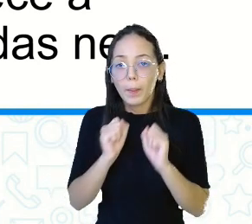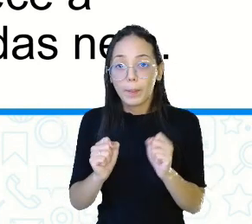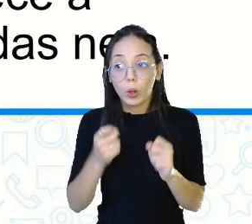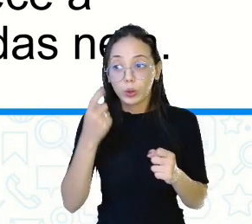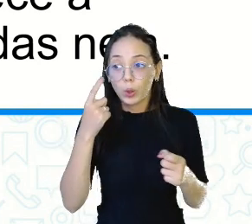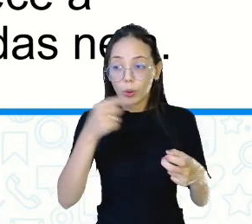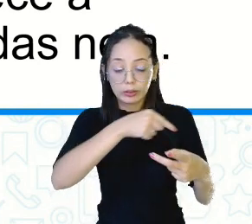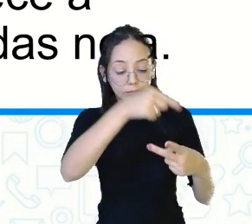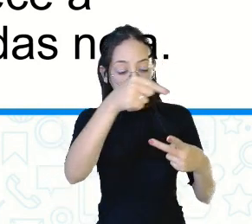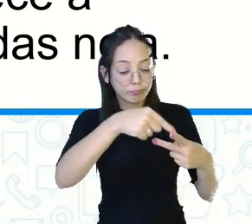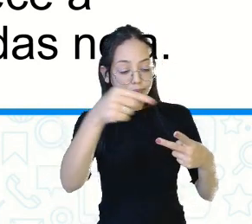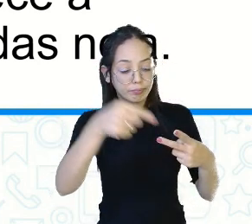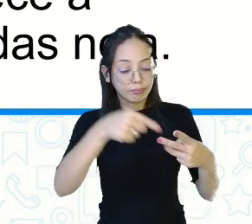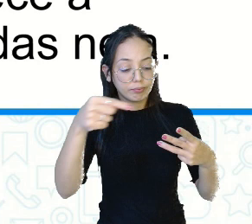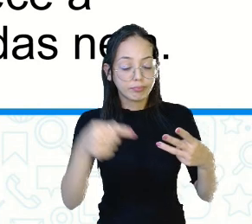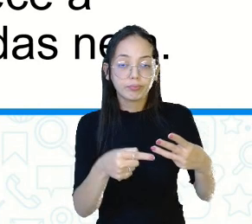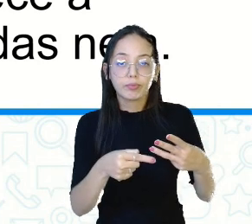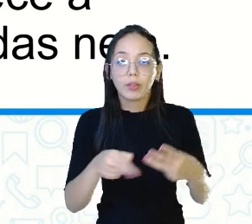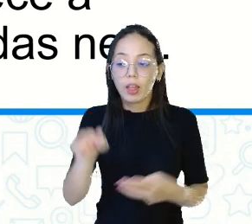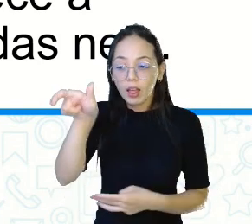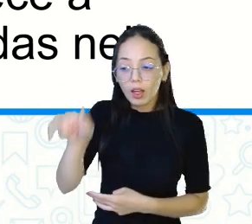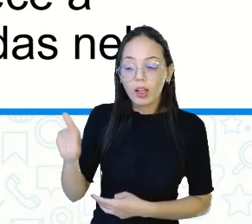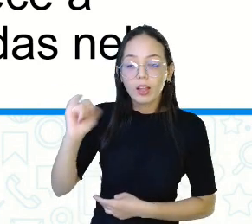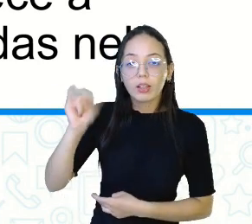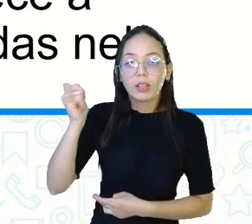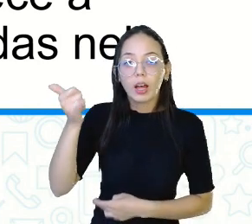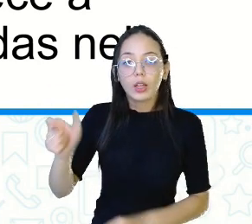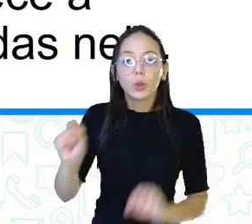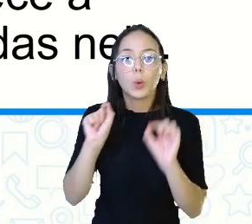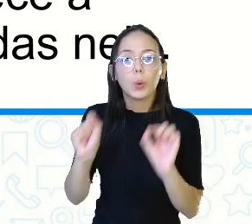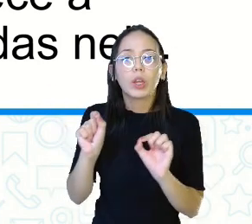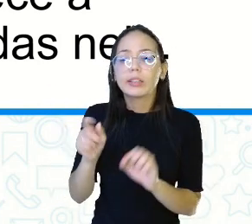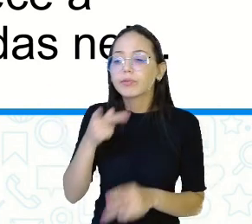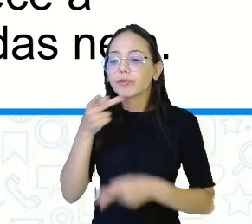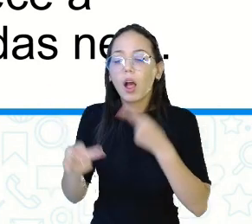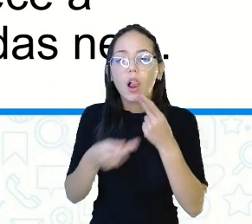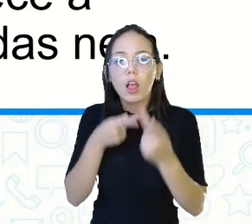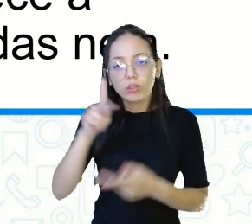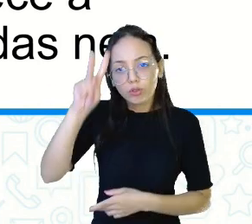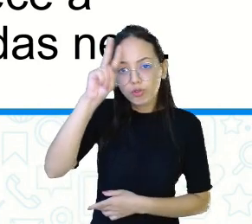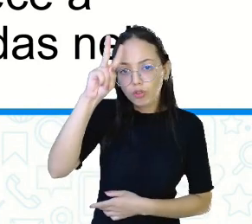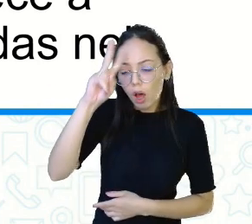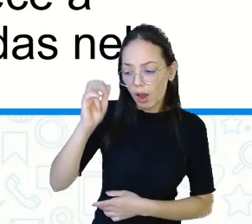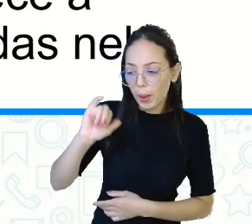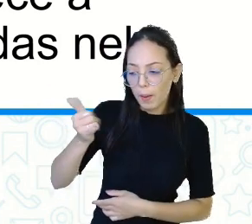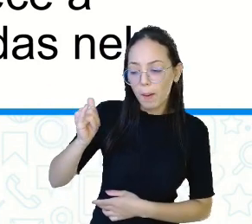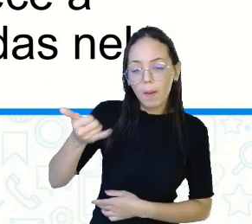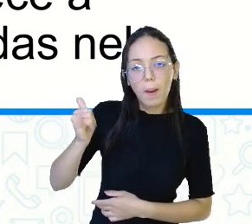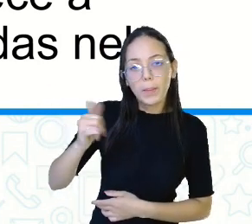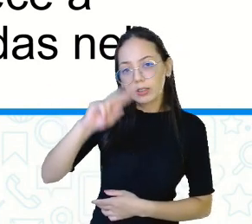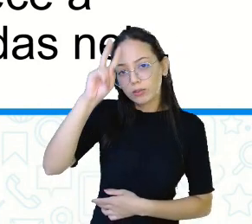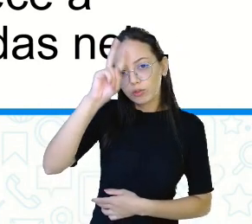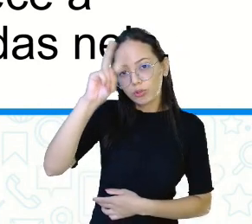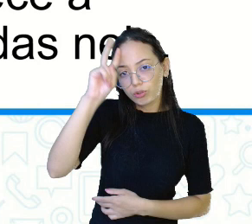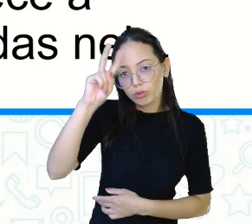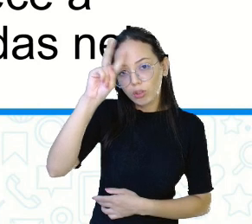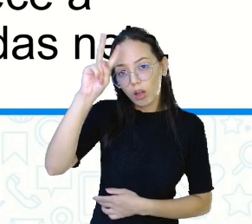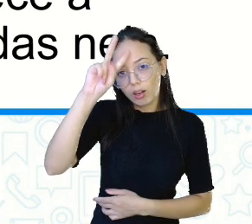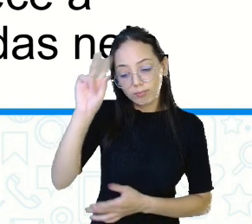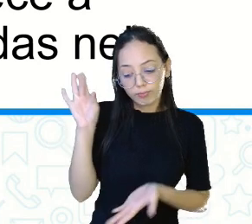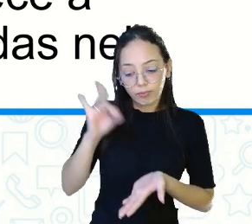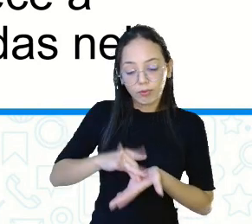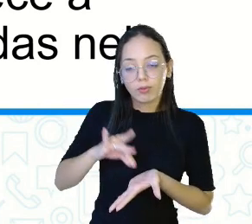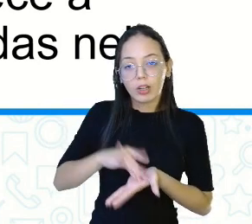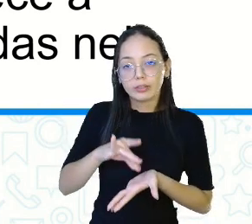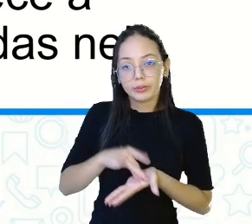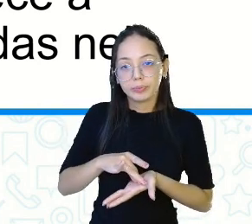já falei aqui, que narrador é aquele que está contando, é o que está narrando aquele fato,